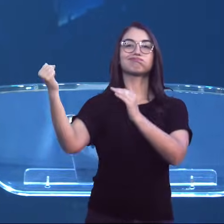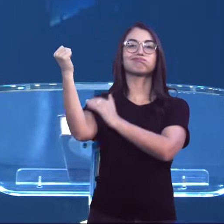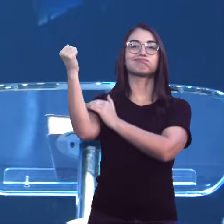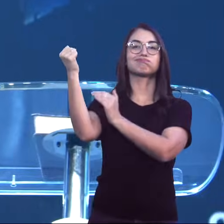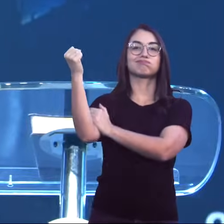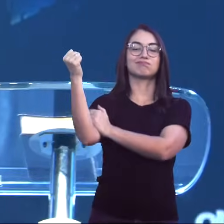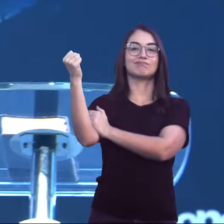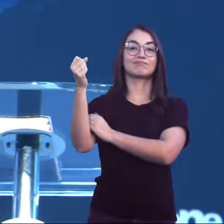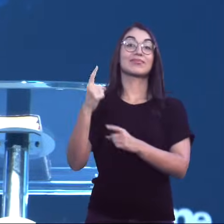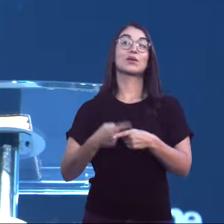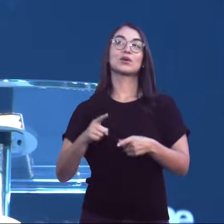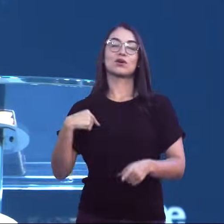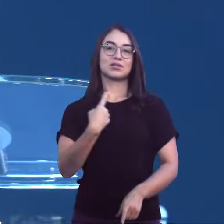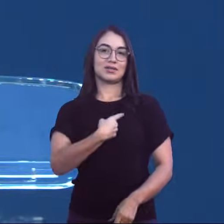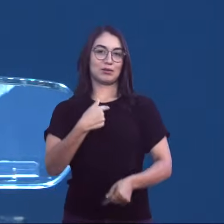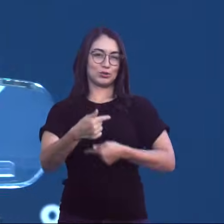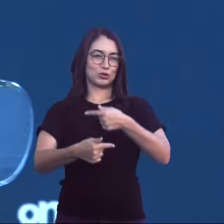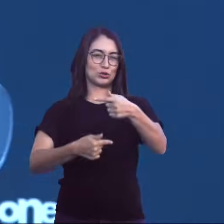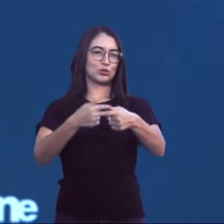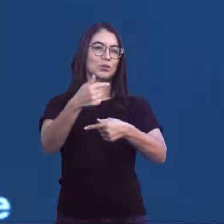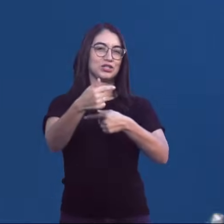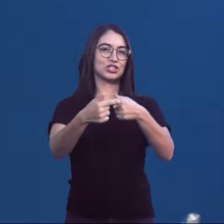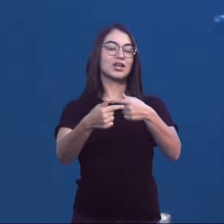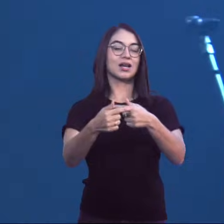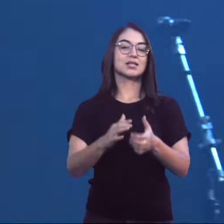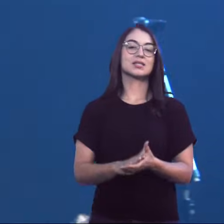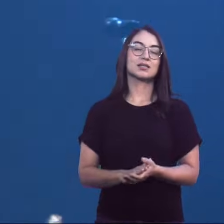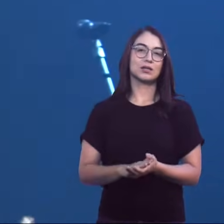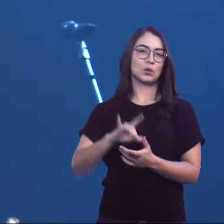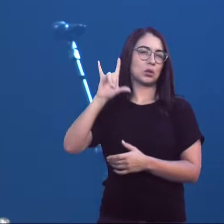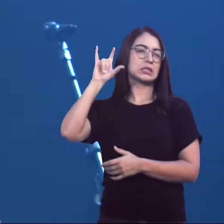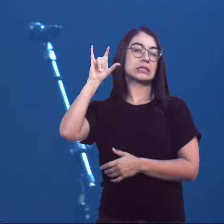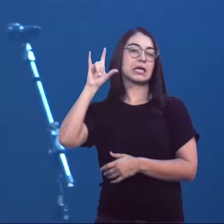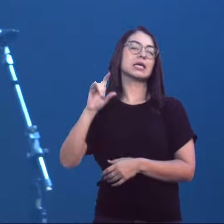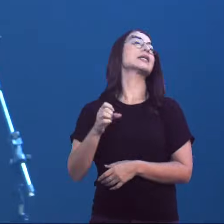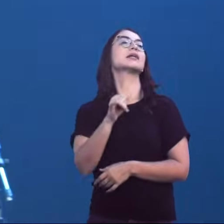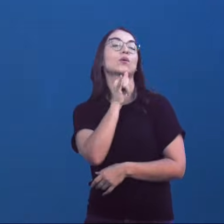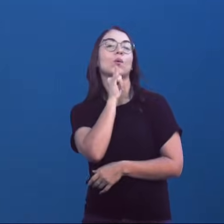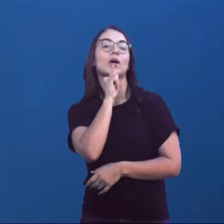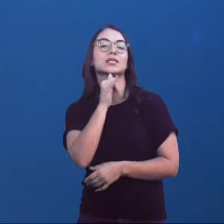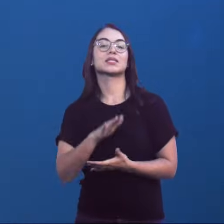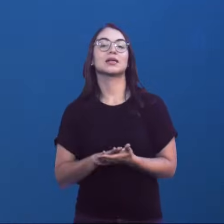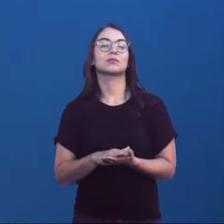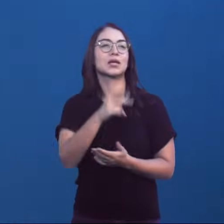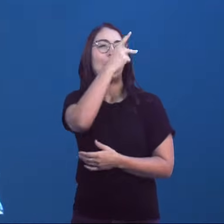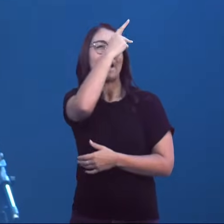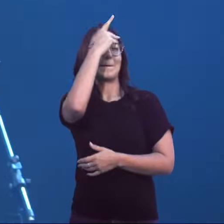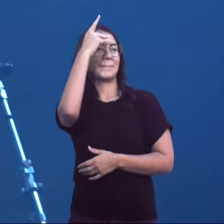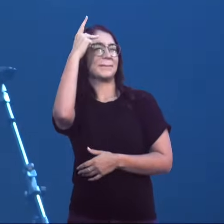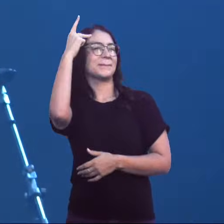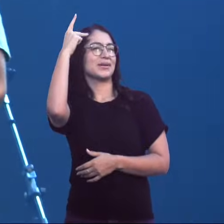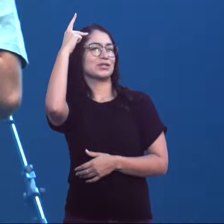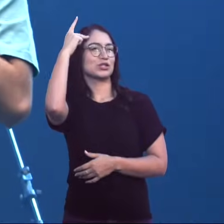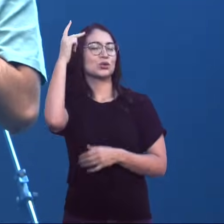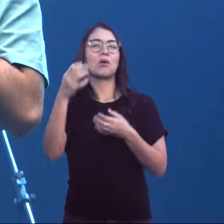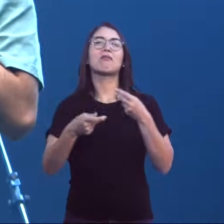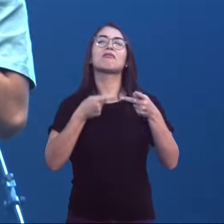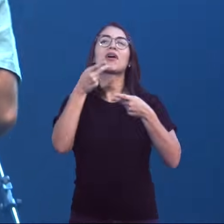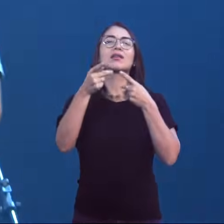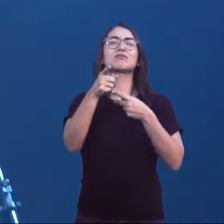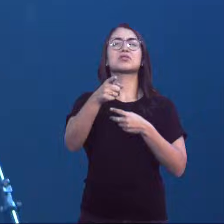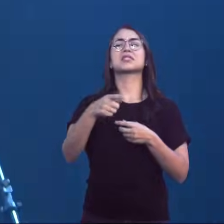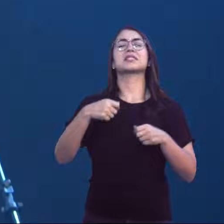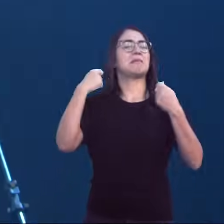numa geração que a gente ouve muito. Você vai lá no seu Instagram e você vê pessoas falando que você tem que conquistar, você tem que